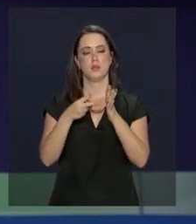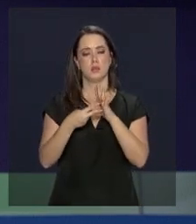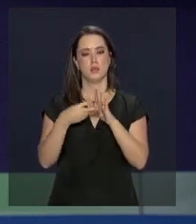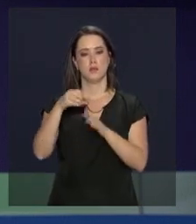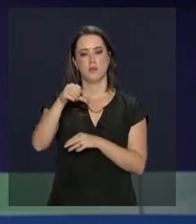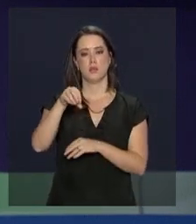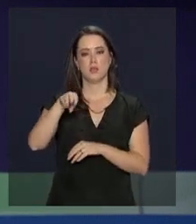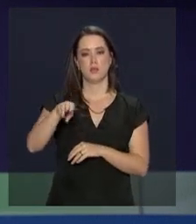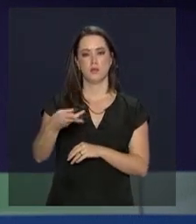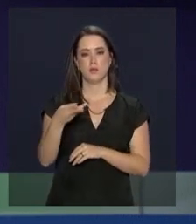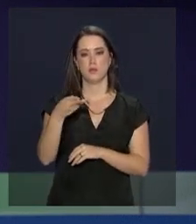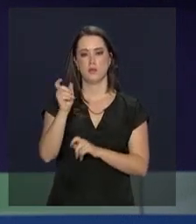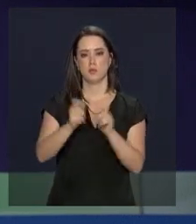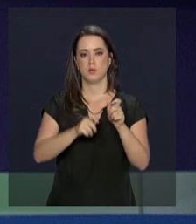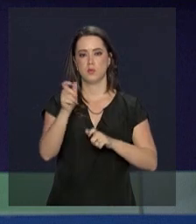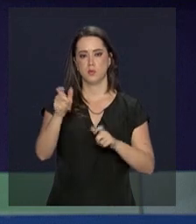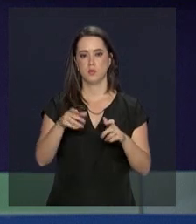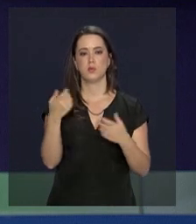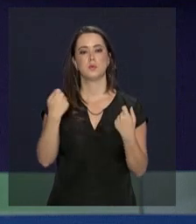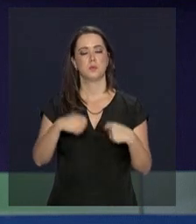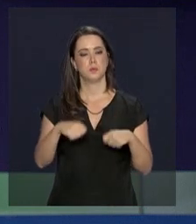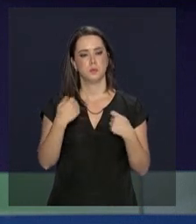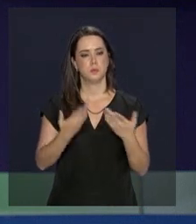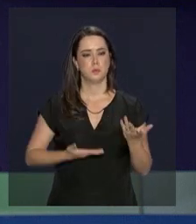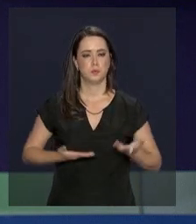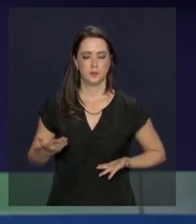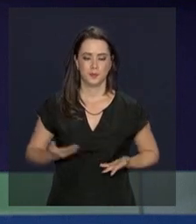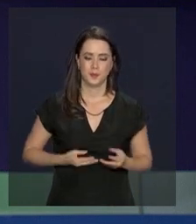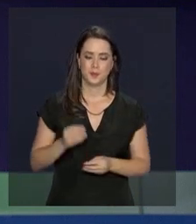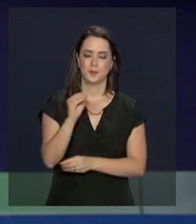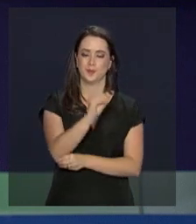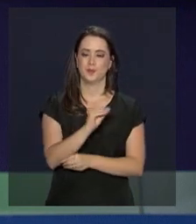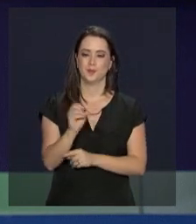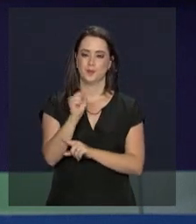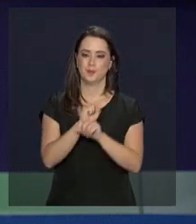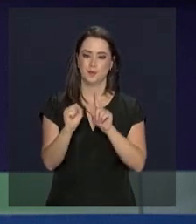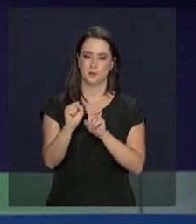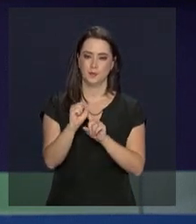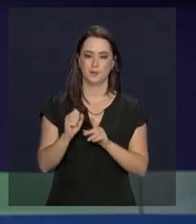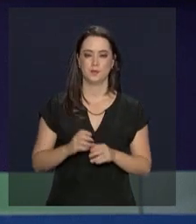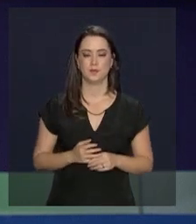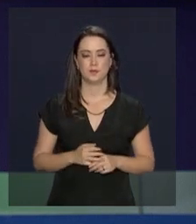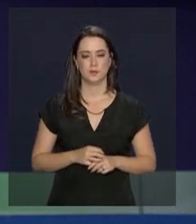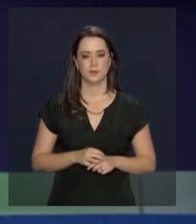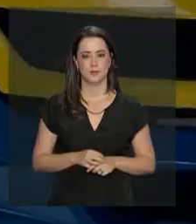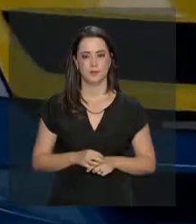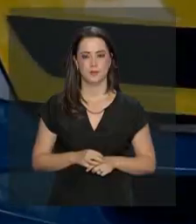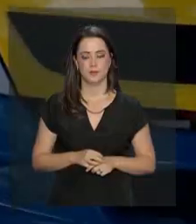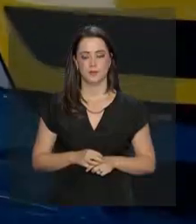a cerca de 9 milhões de pessoas que dependem dos serviços de assistência social